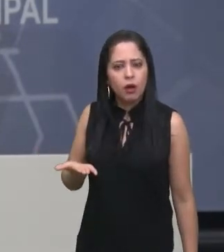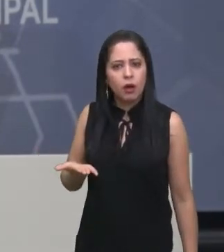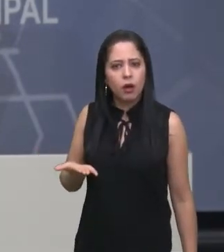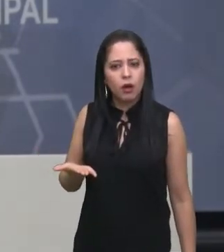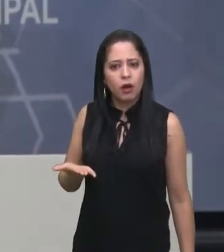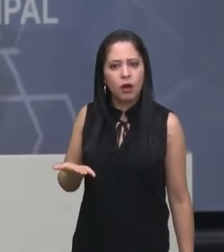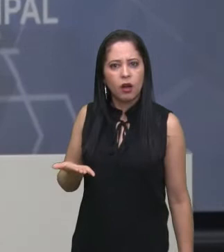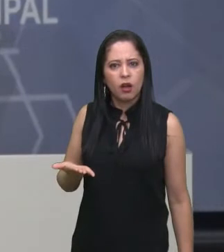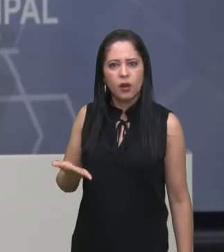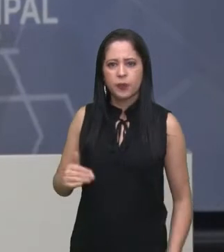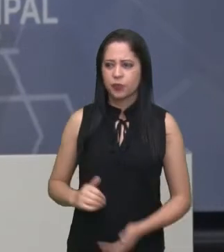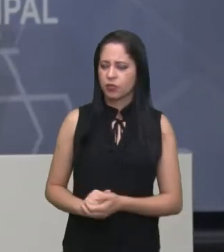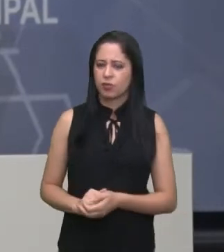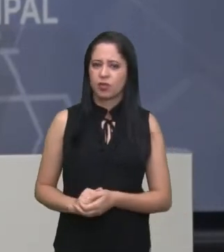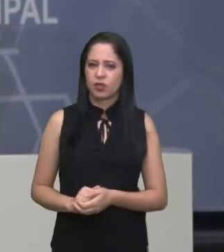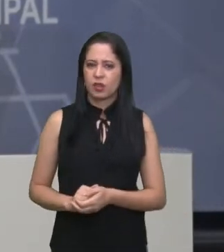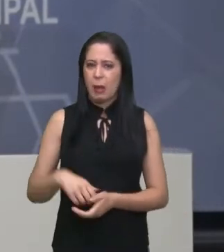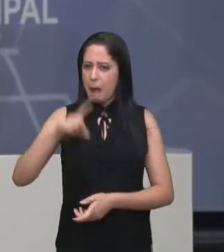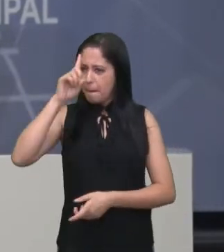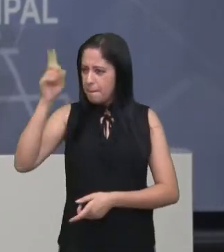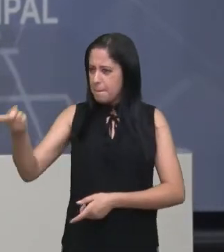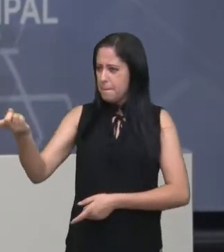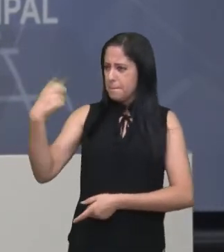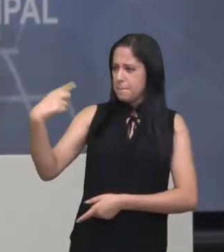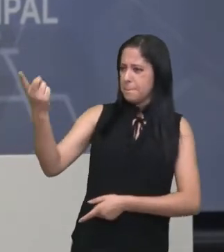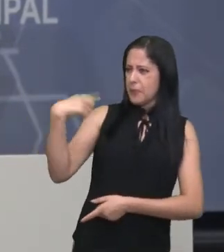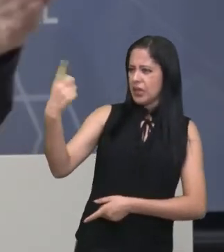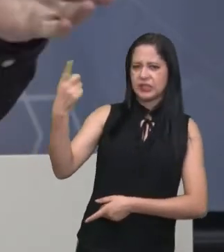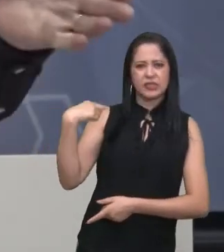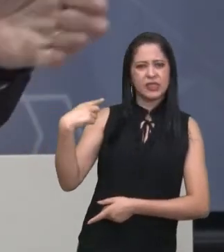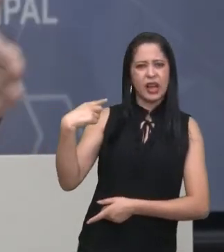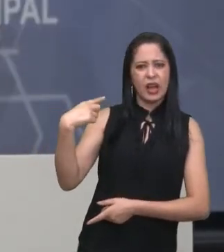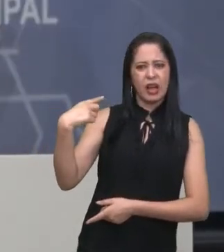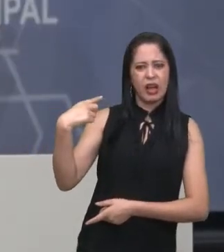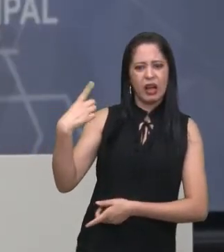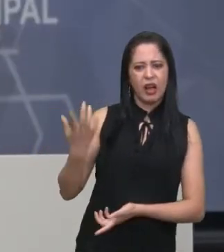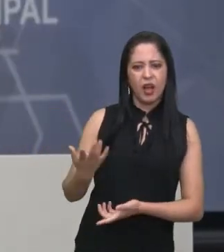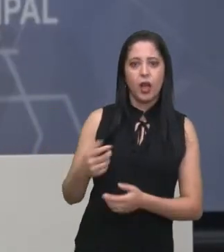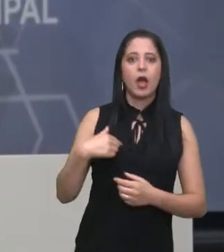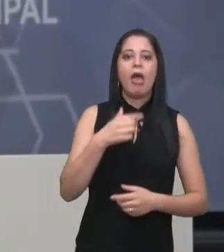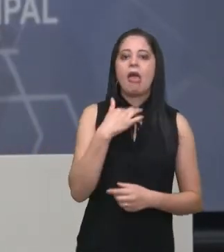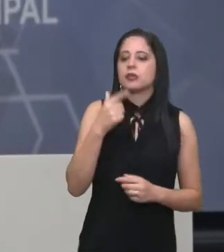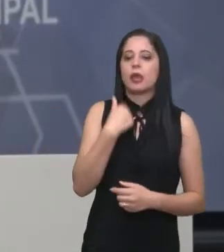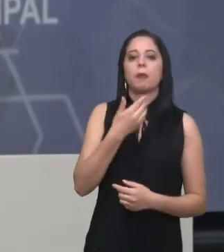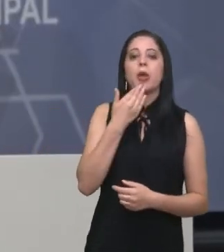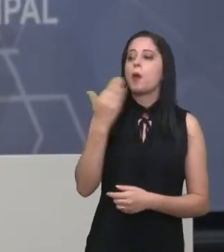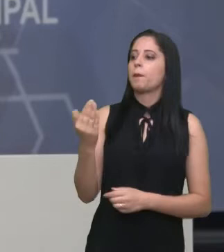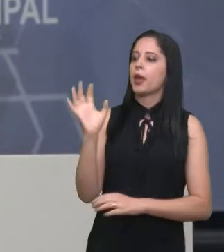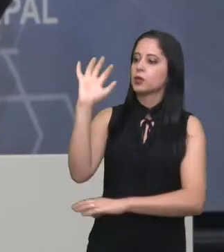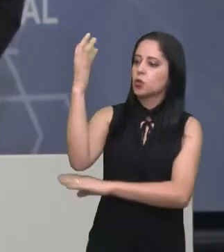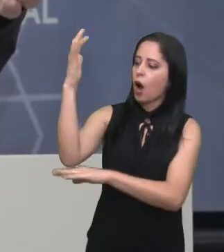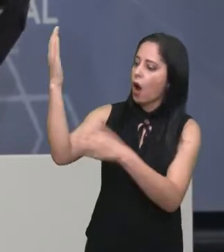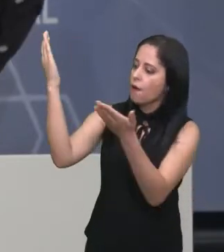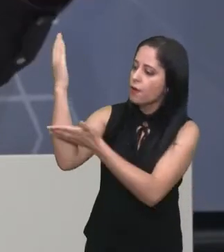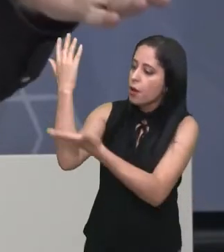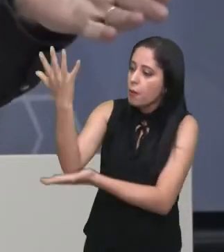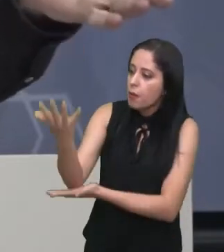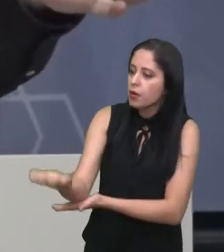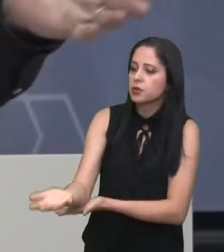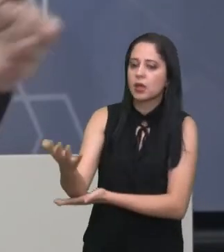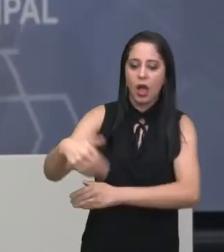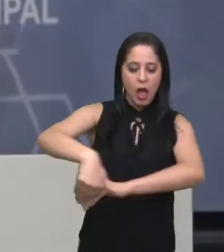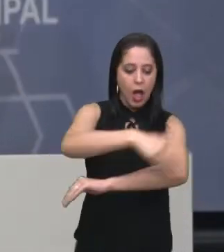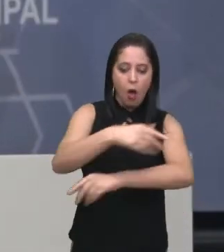Orientar a secretaria a não trabalhar para um vereador, eu não trabalho para mim. Se eu vou pedir para podar uma árvore, para arrumar uma rua, para fazer o bem para